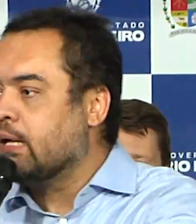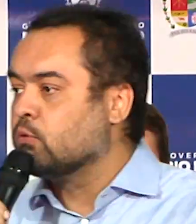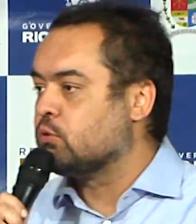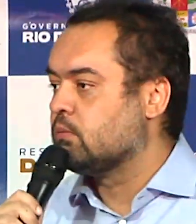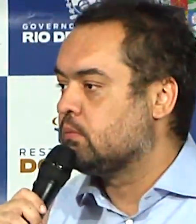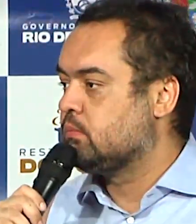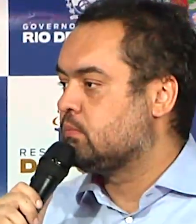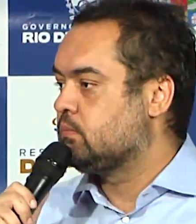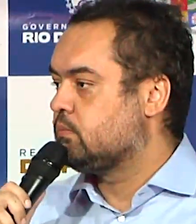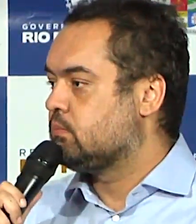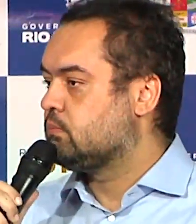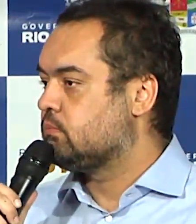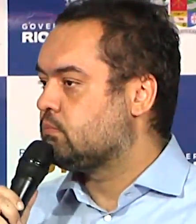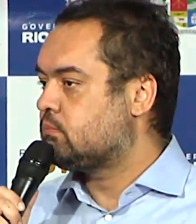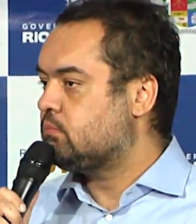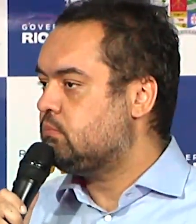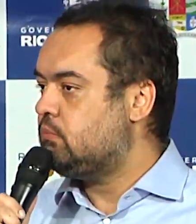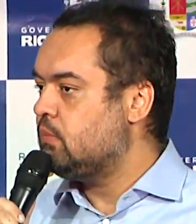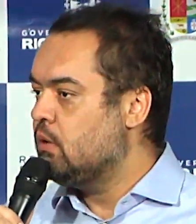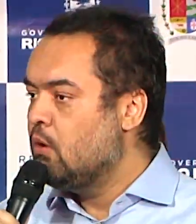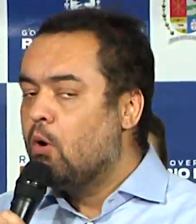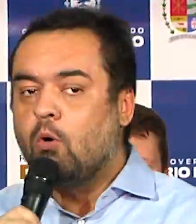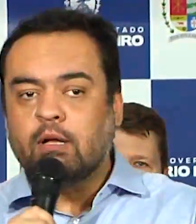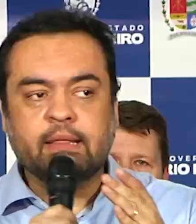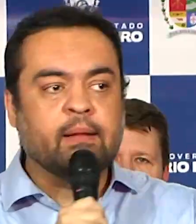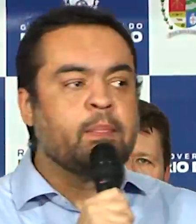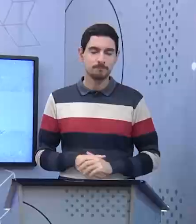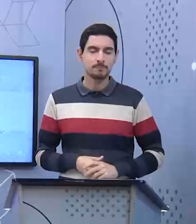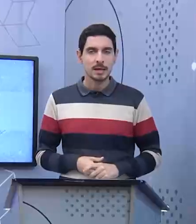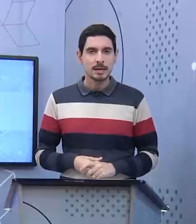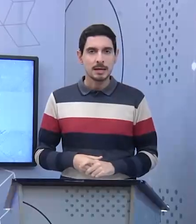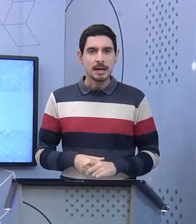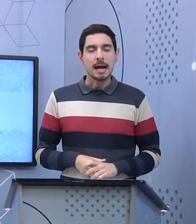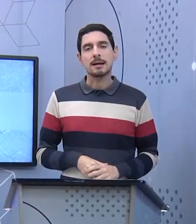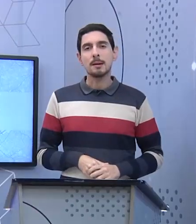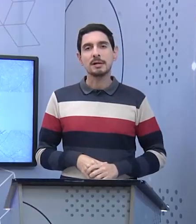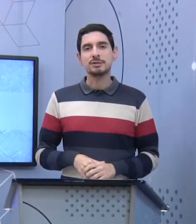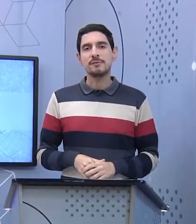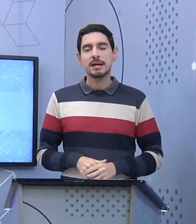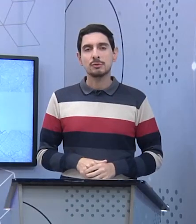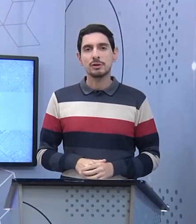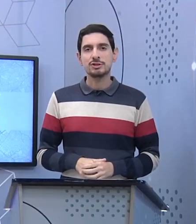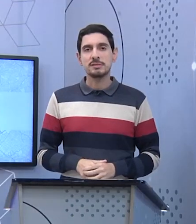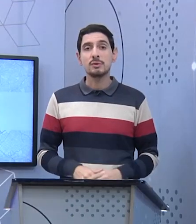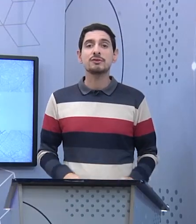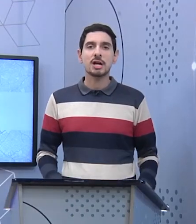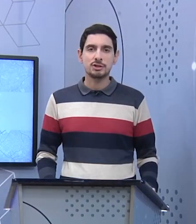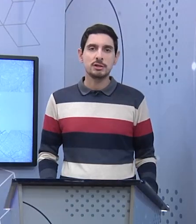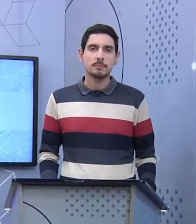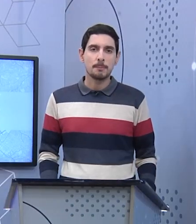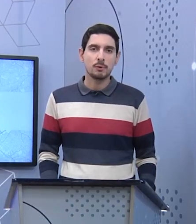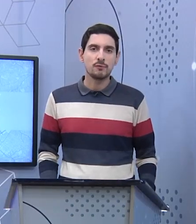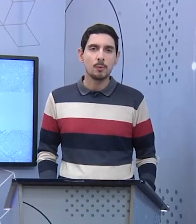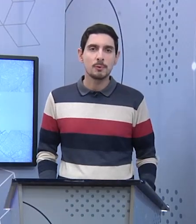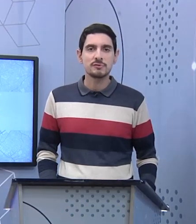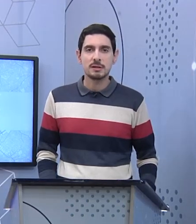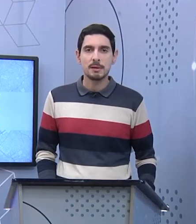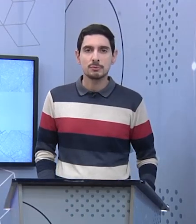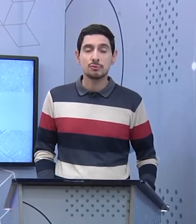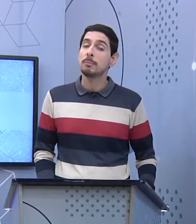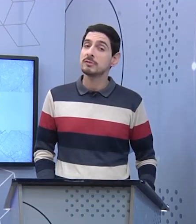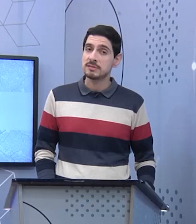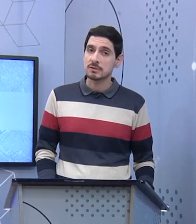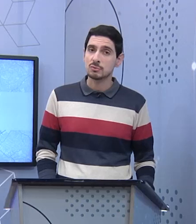estradas e entregou o cheque da construção do hospital a câmara de vereadores de Silva Jardim aprovou o